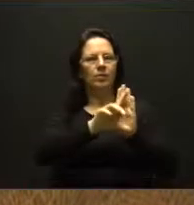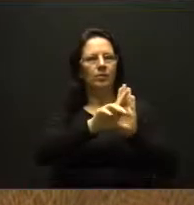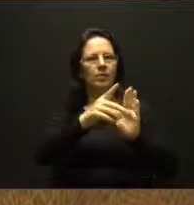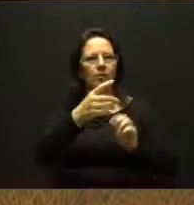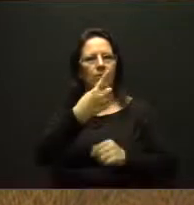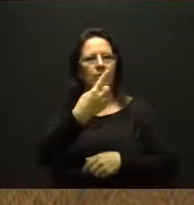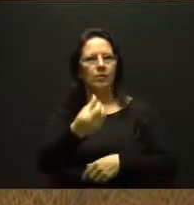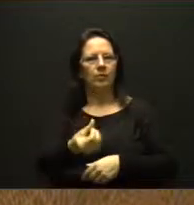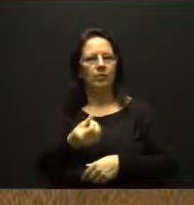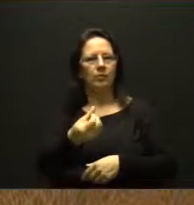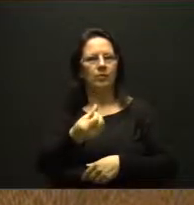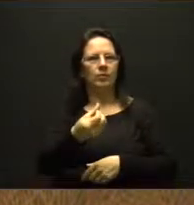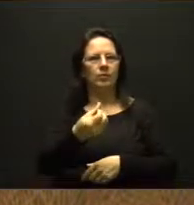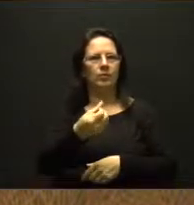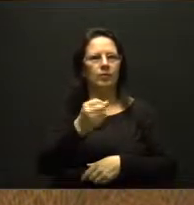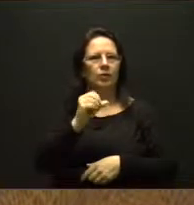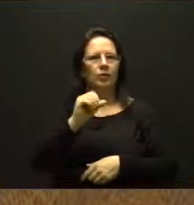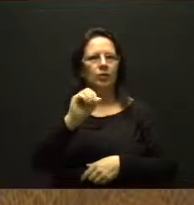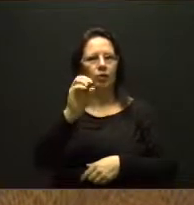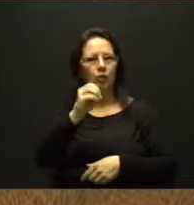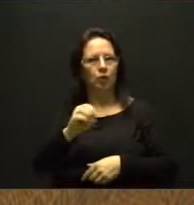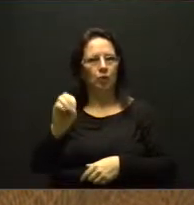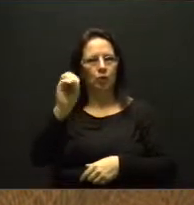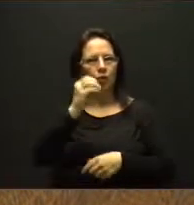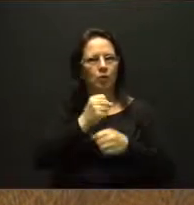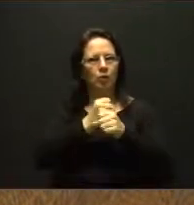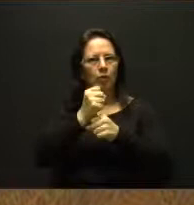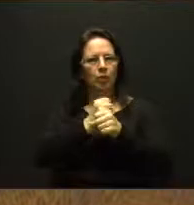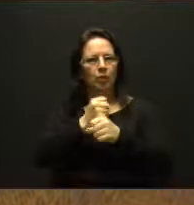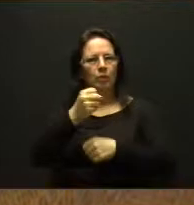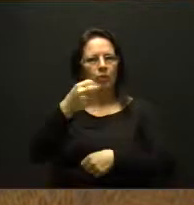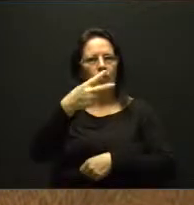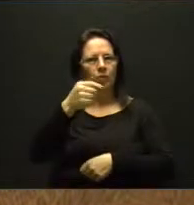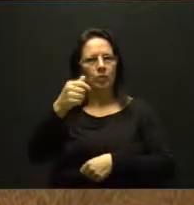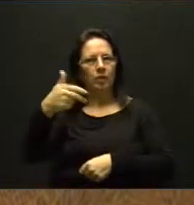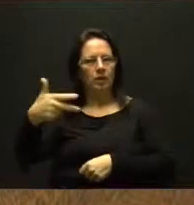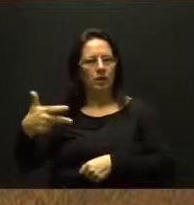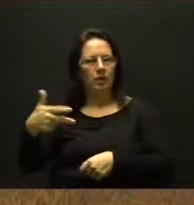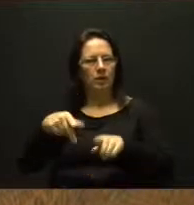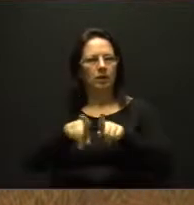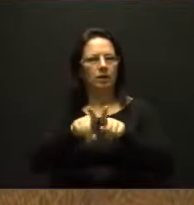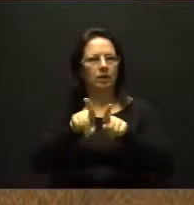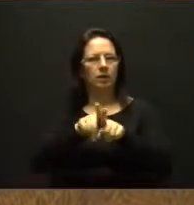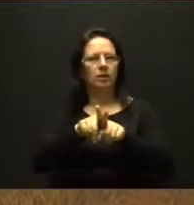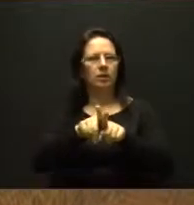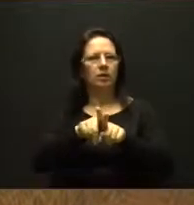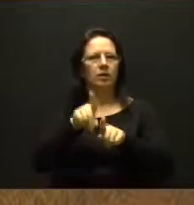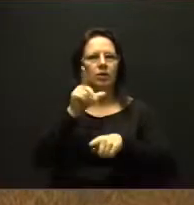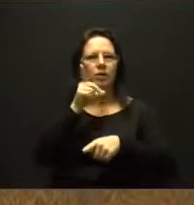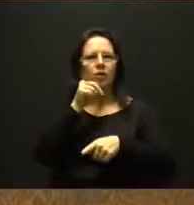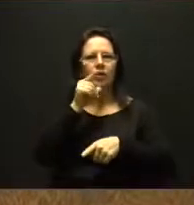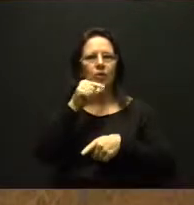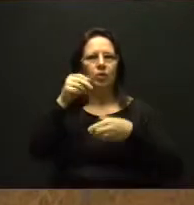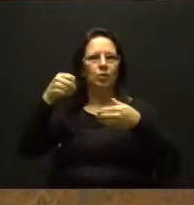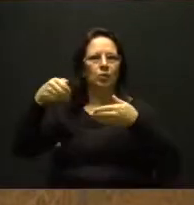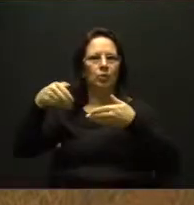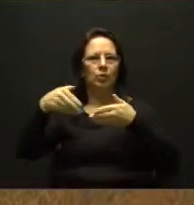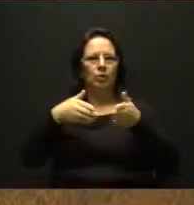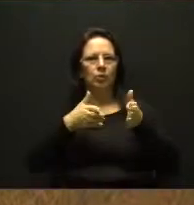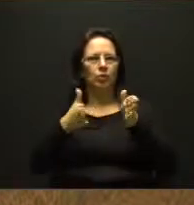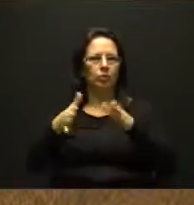de 2013 as famílias atingidas pelas inundações oriundas do transbordamento do rio pilões e dá outras